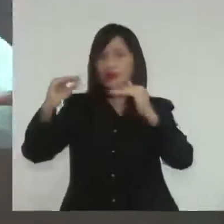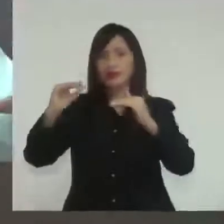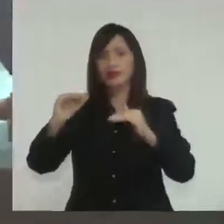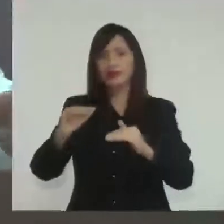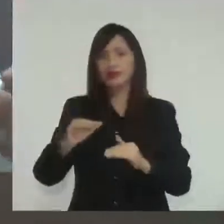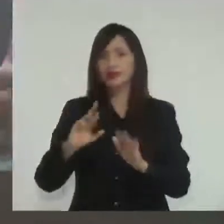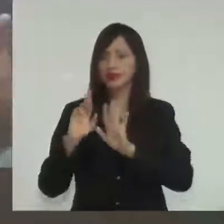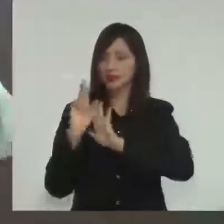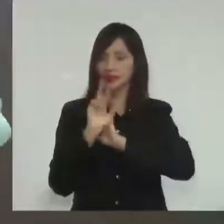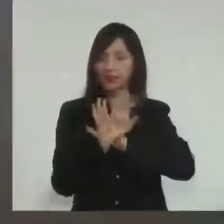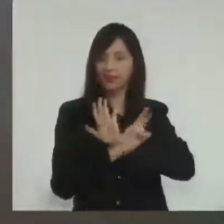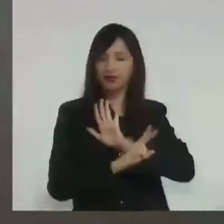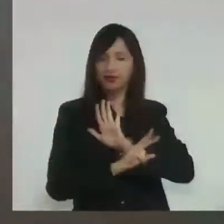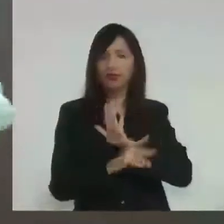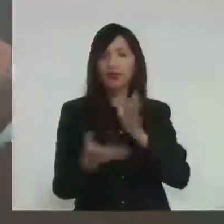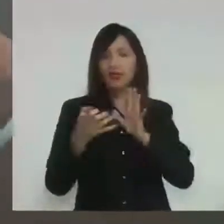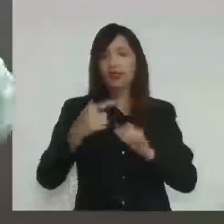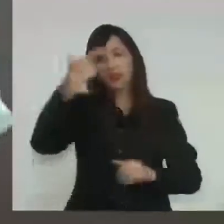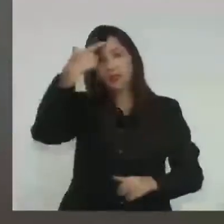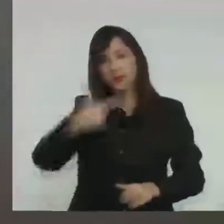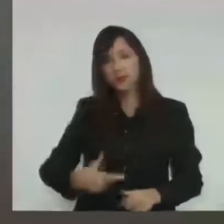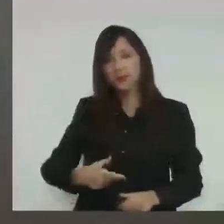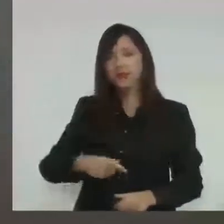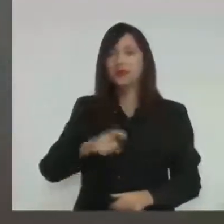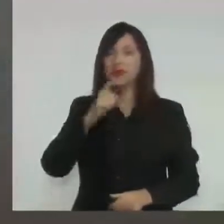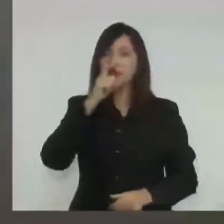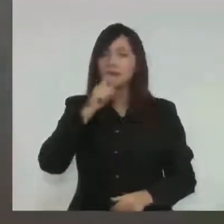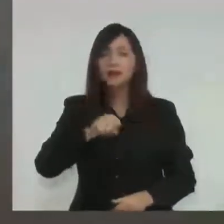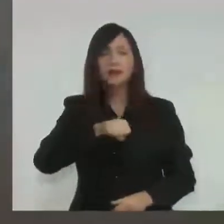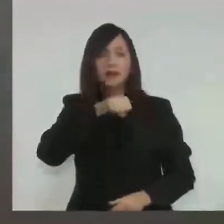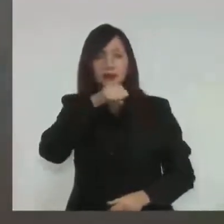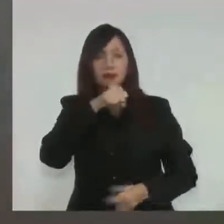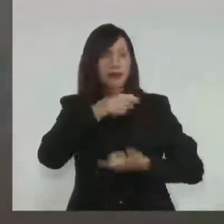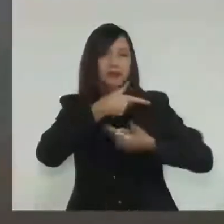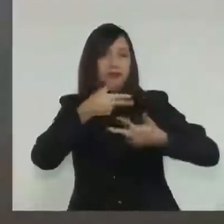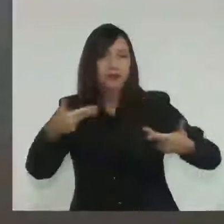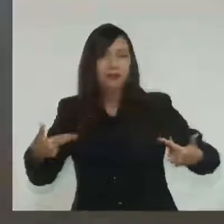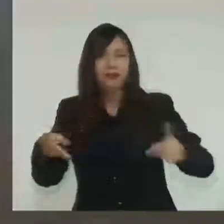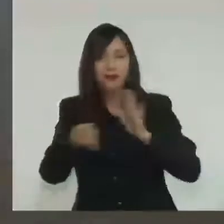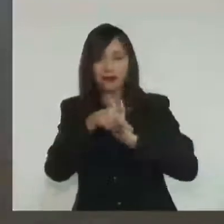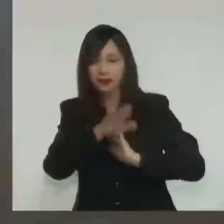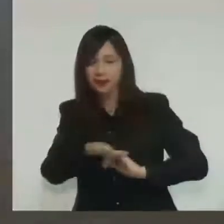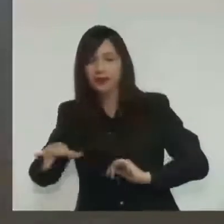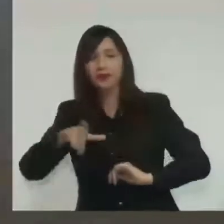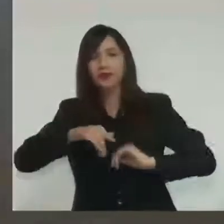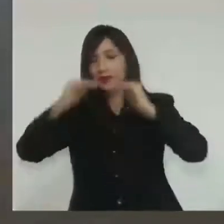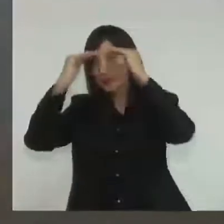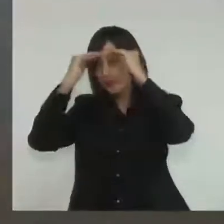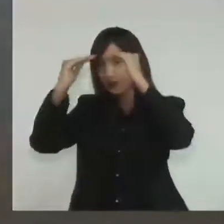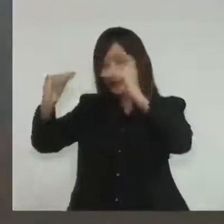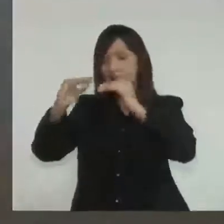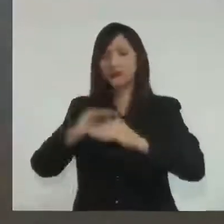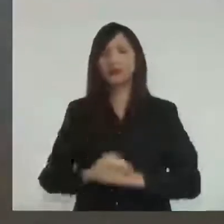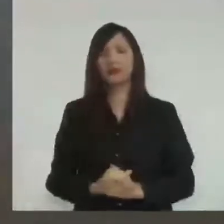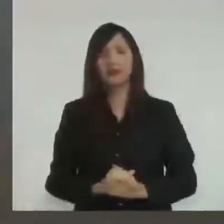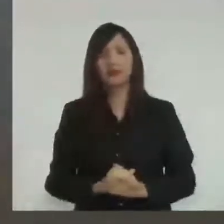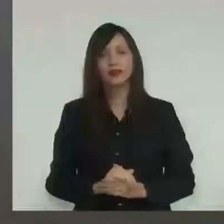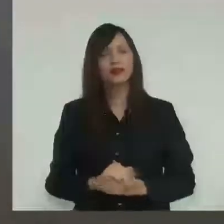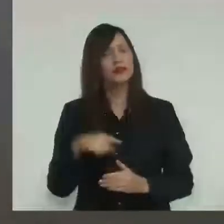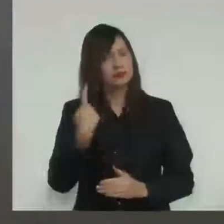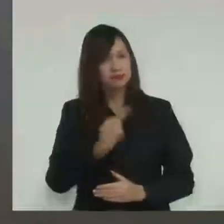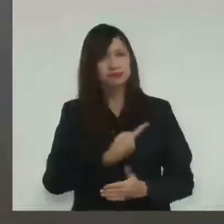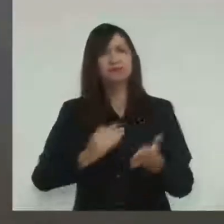as expressões dos pais, dos professores, dos próprios alunos sejam respeitadas. Né? Isso